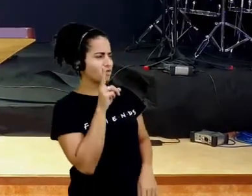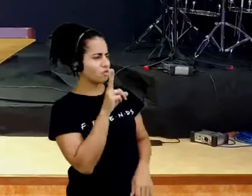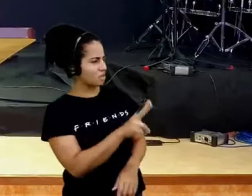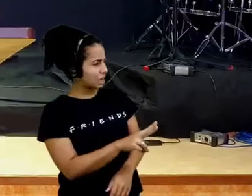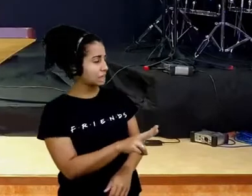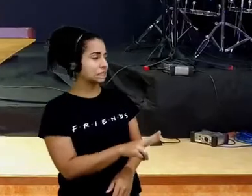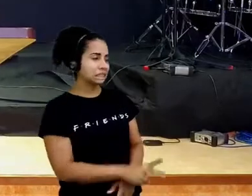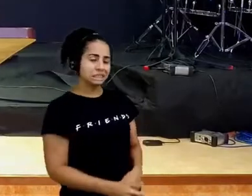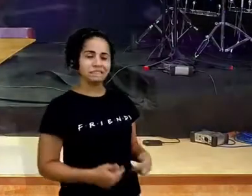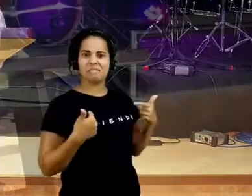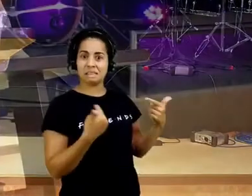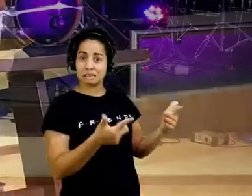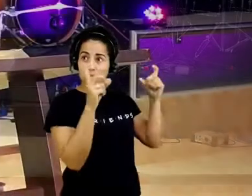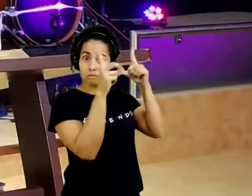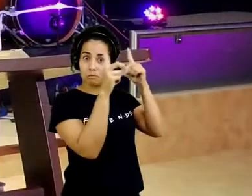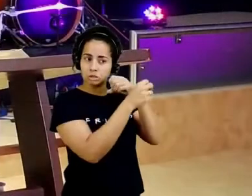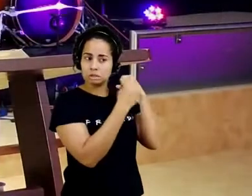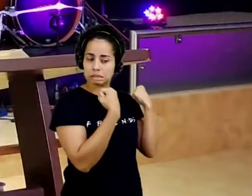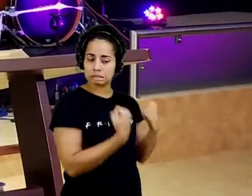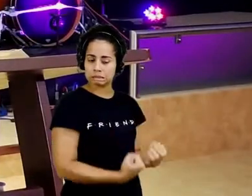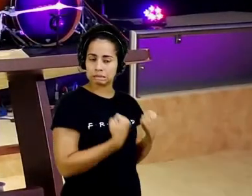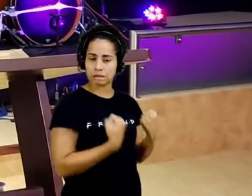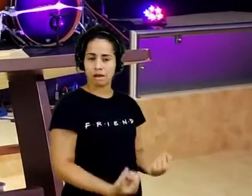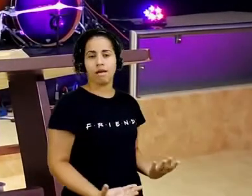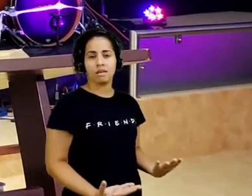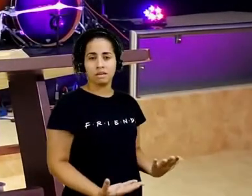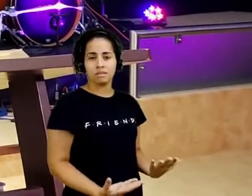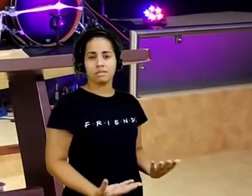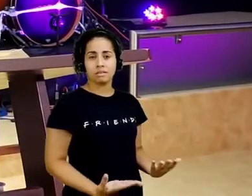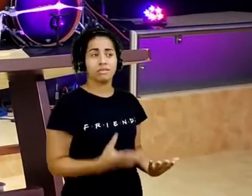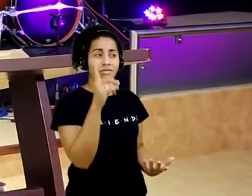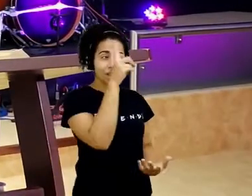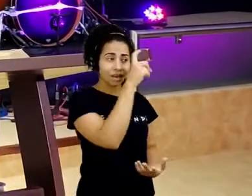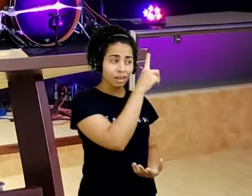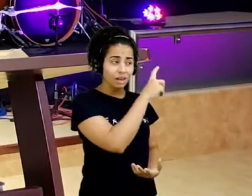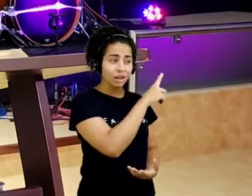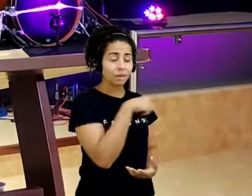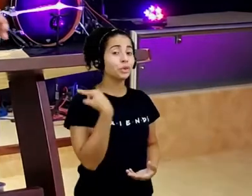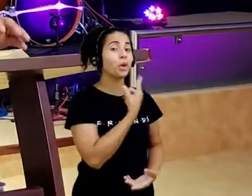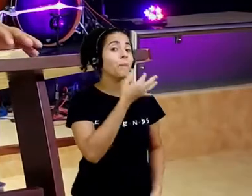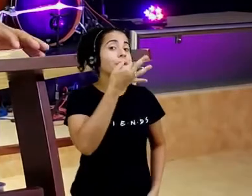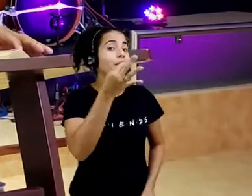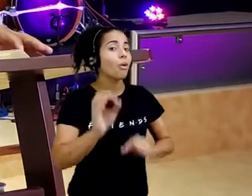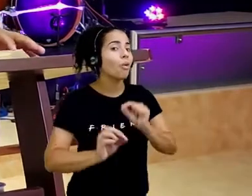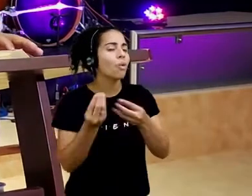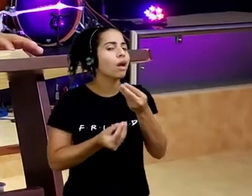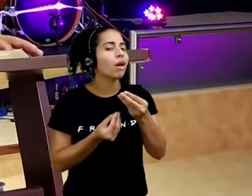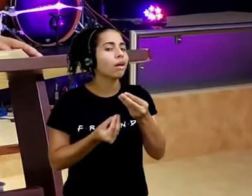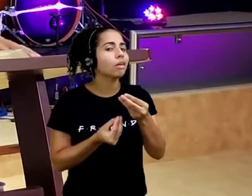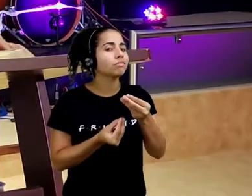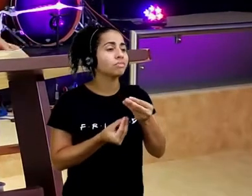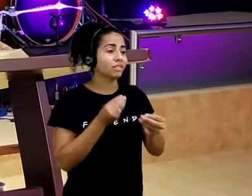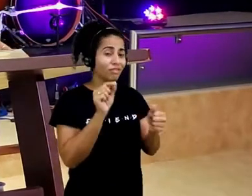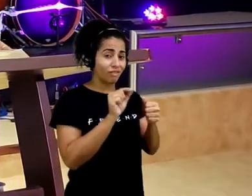o que ele está passando, né? Tão crucial, tão difícil, e a gente não